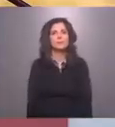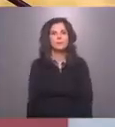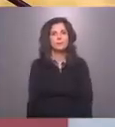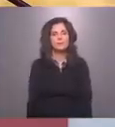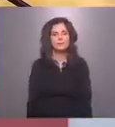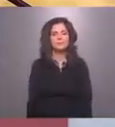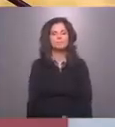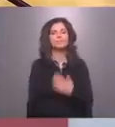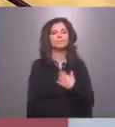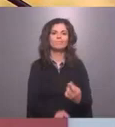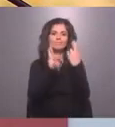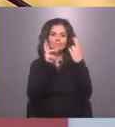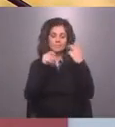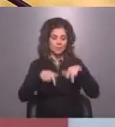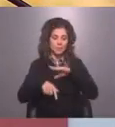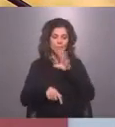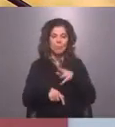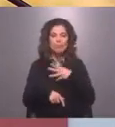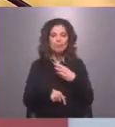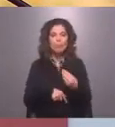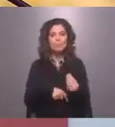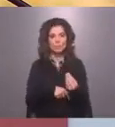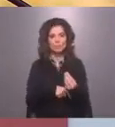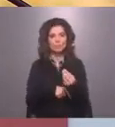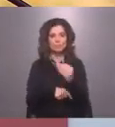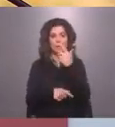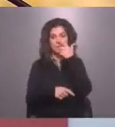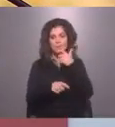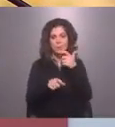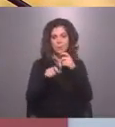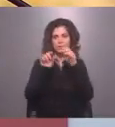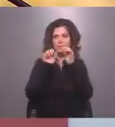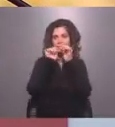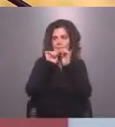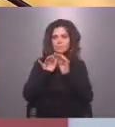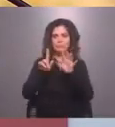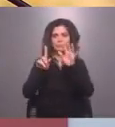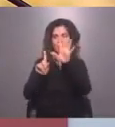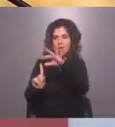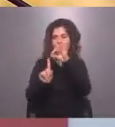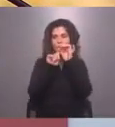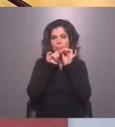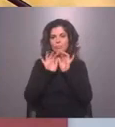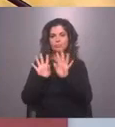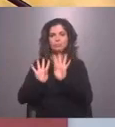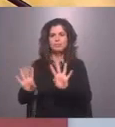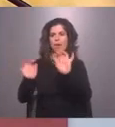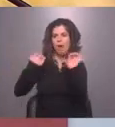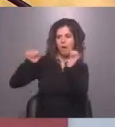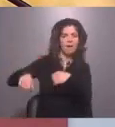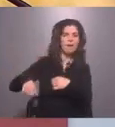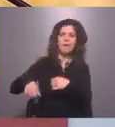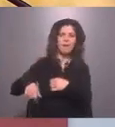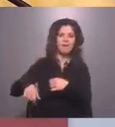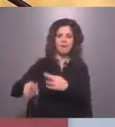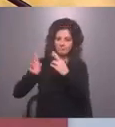Para que este mundo não rejeite os mensageiros que Deus lhe